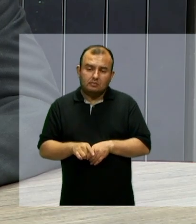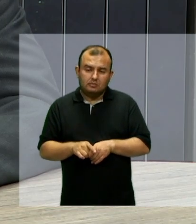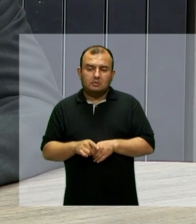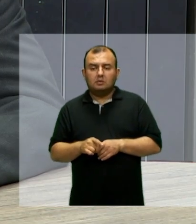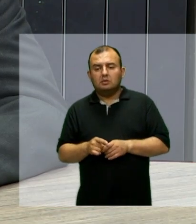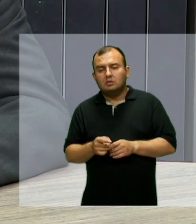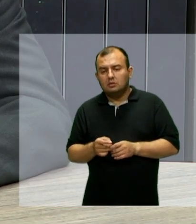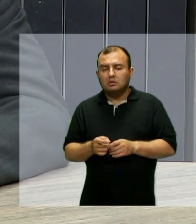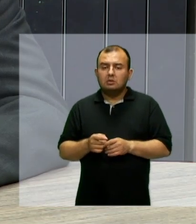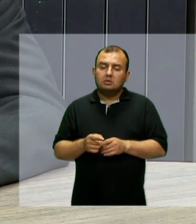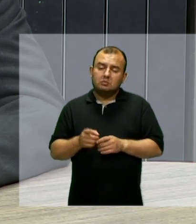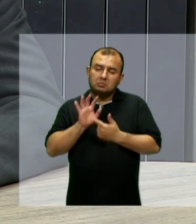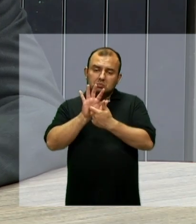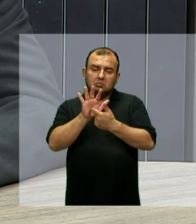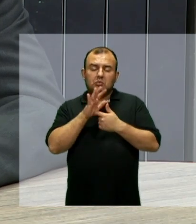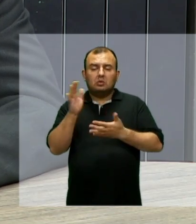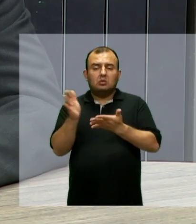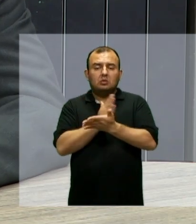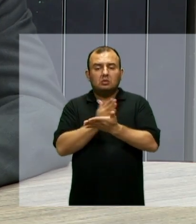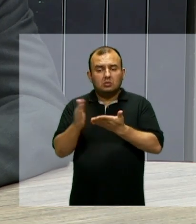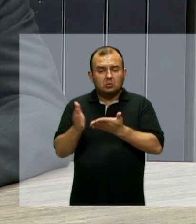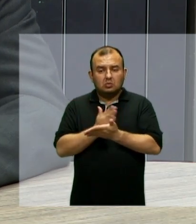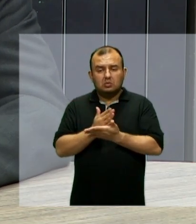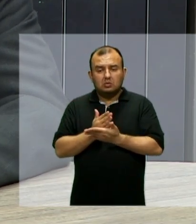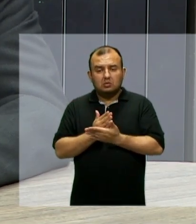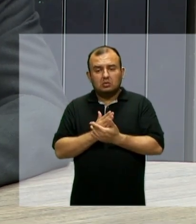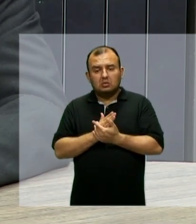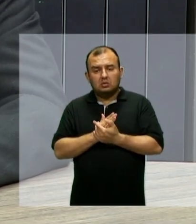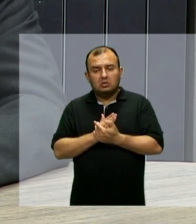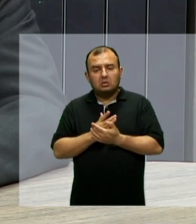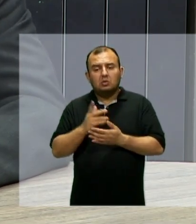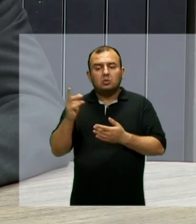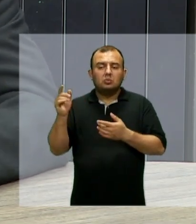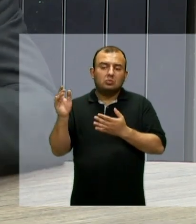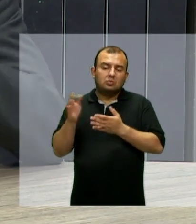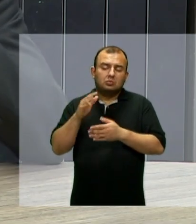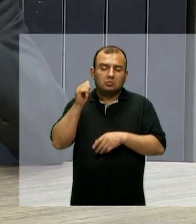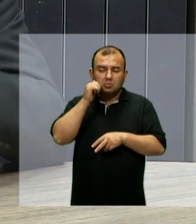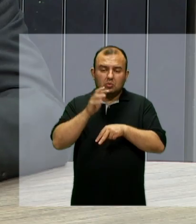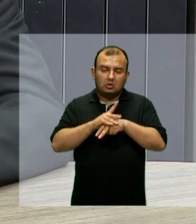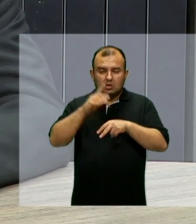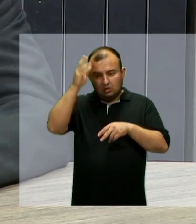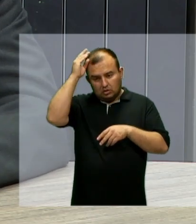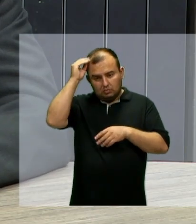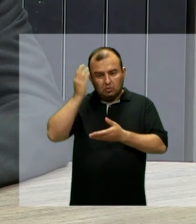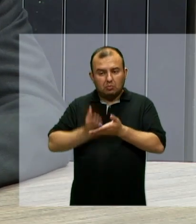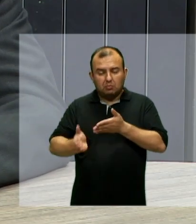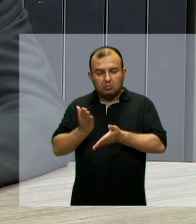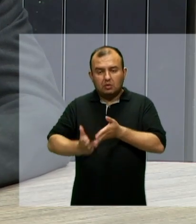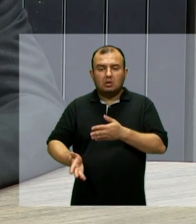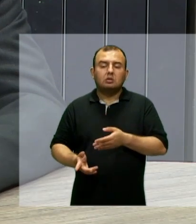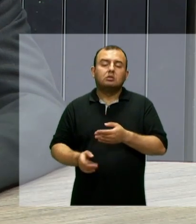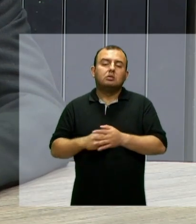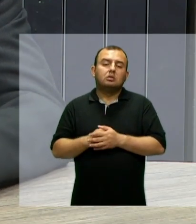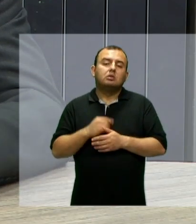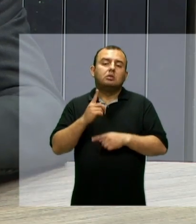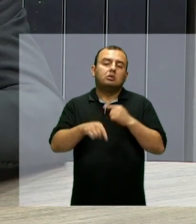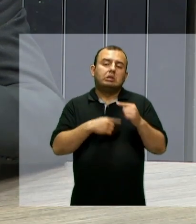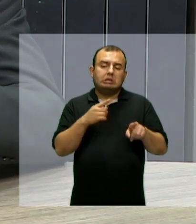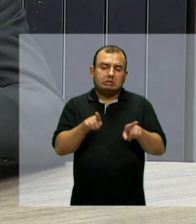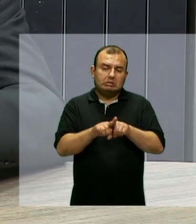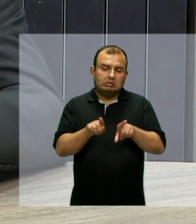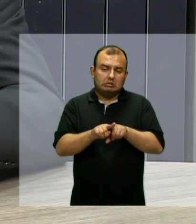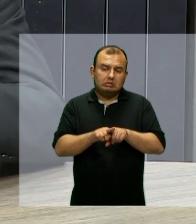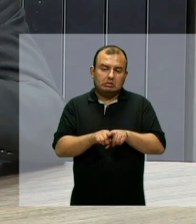bastante evidentes. Nós temos pacientes que têm alopécia, que é a queda do cabelo, né? Que depois acaba crescendo. Nós temos pacientes que têm efeitos